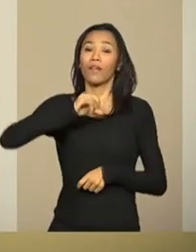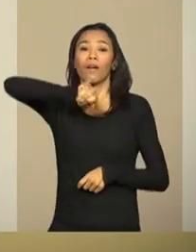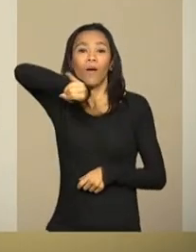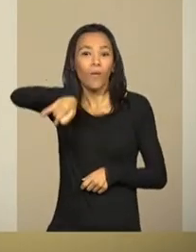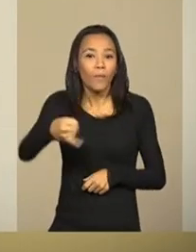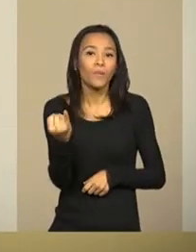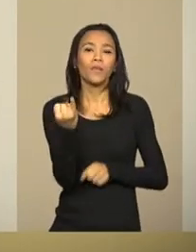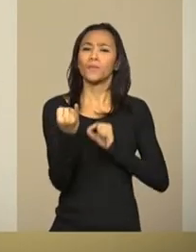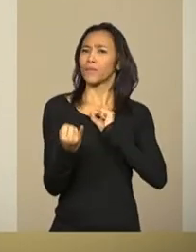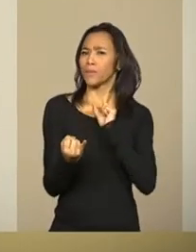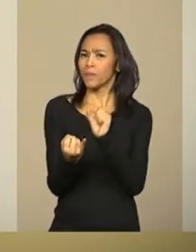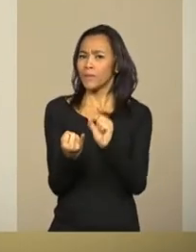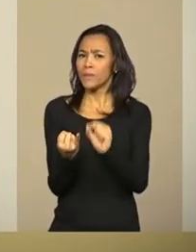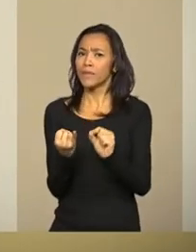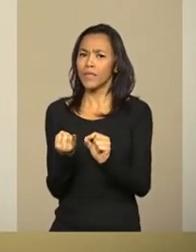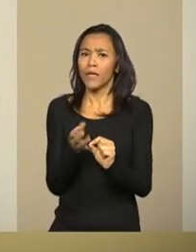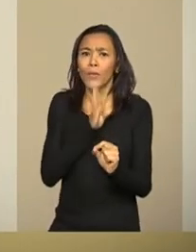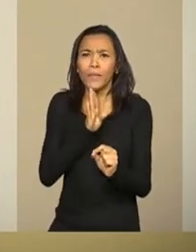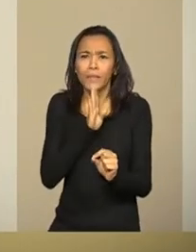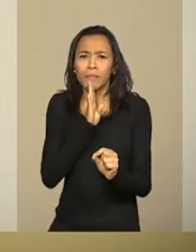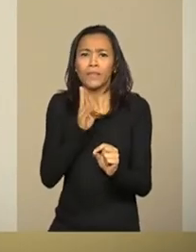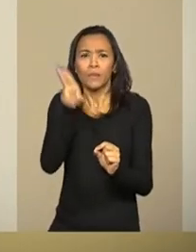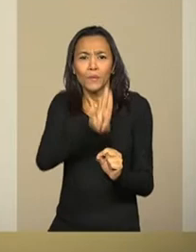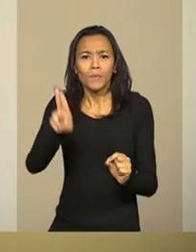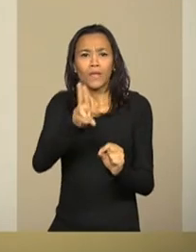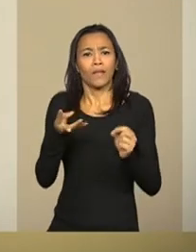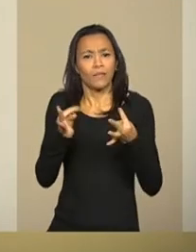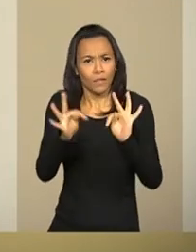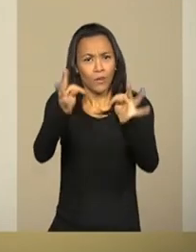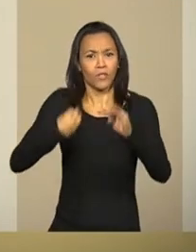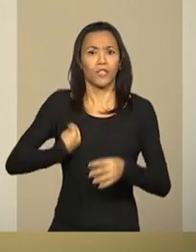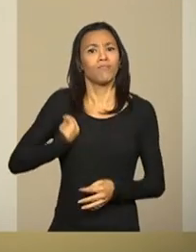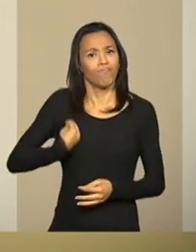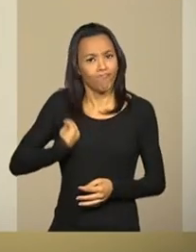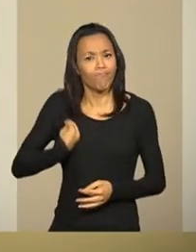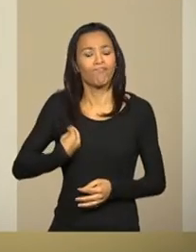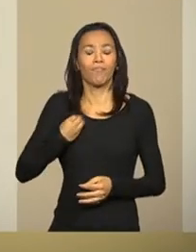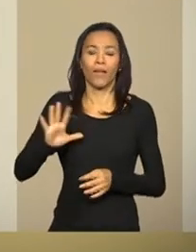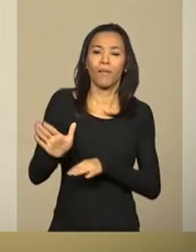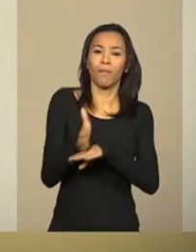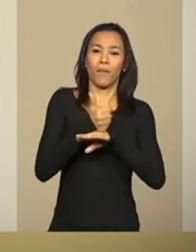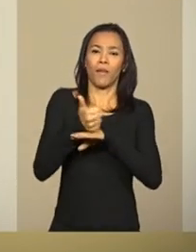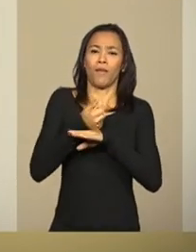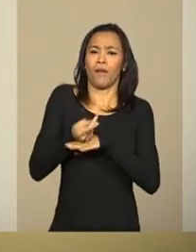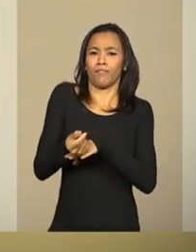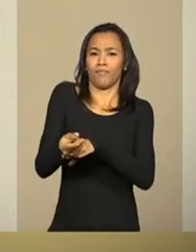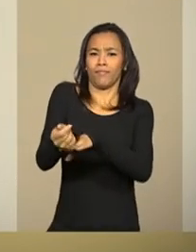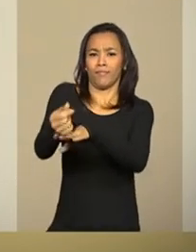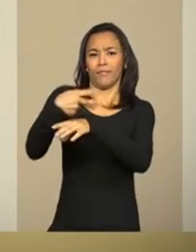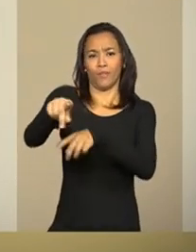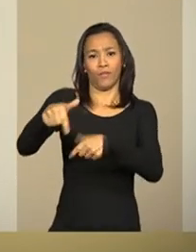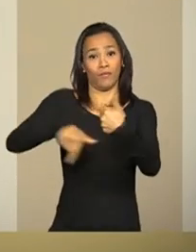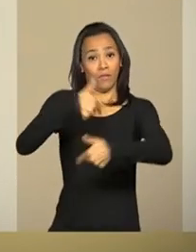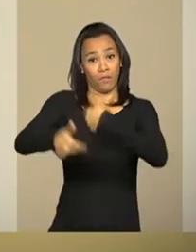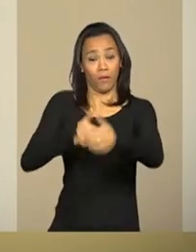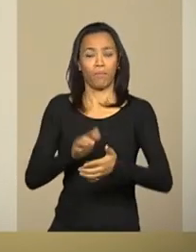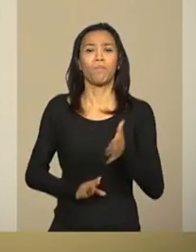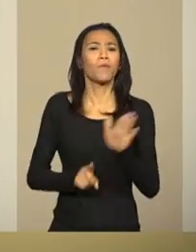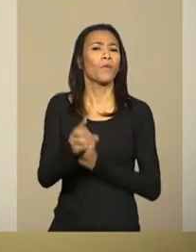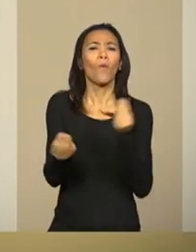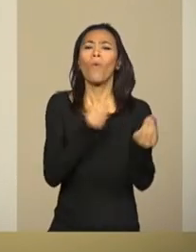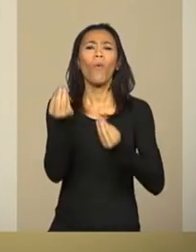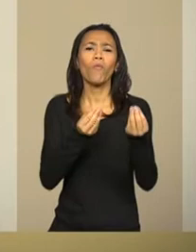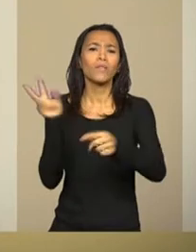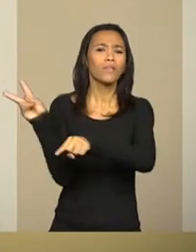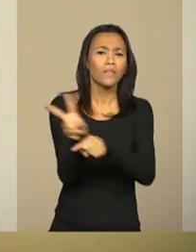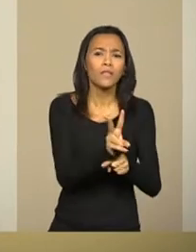de incorporar a melhor tecnologia existente, promovendo o desenvolvimento sustentável no campo. Presidenta, como será o financiamento